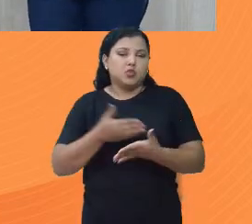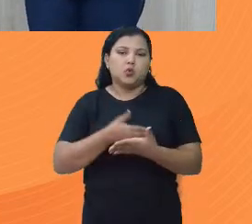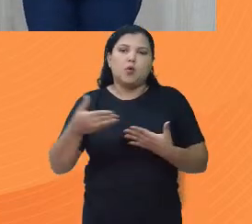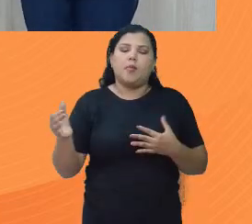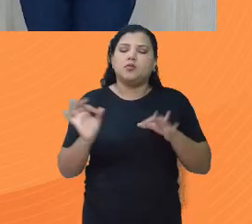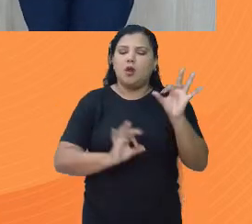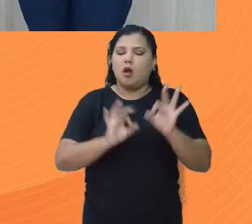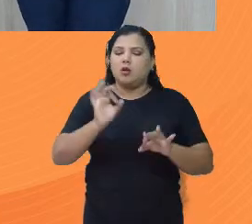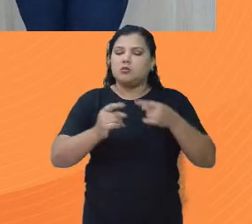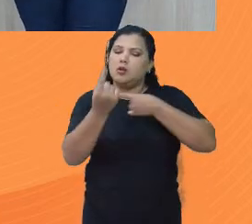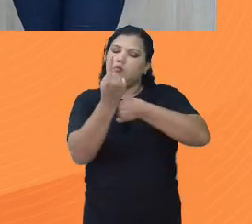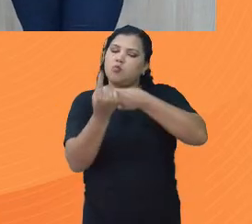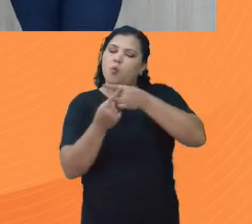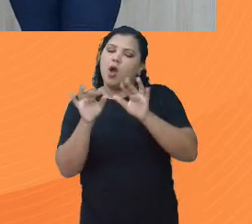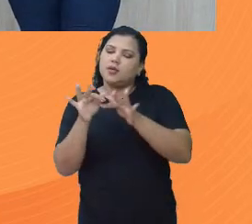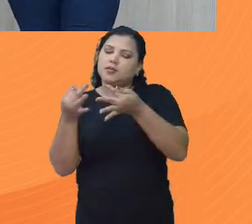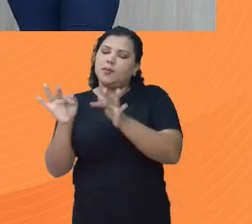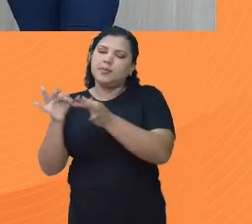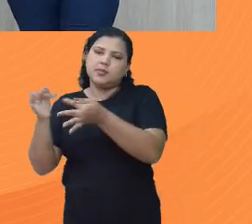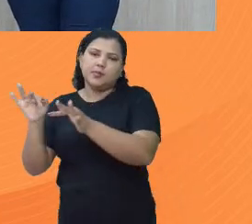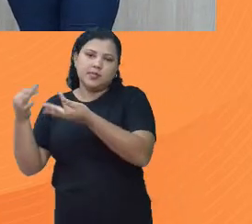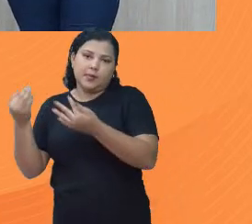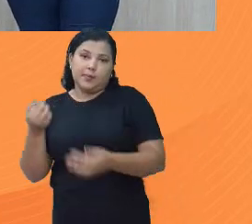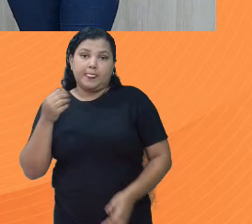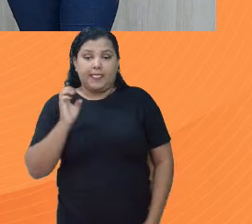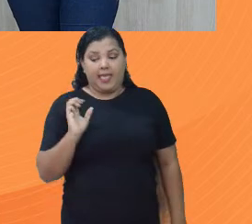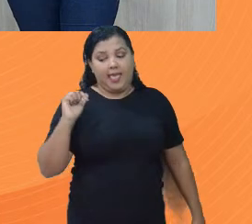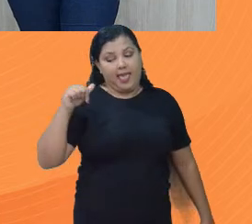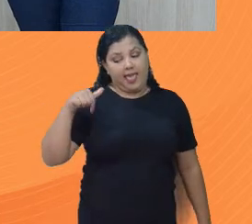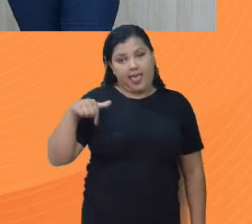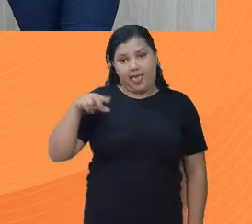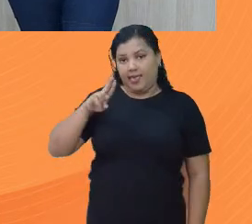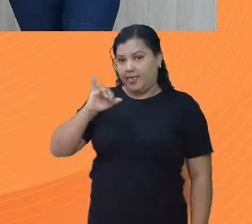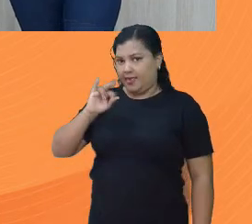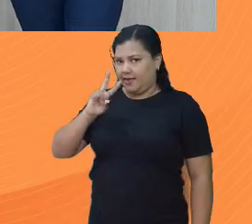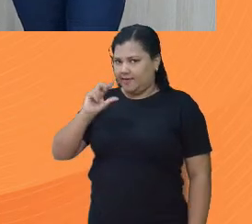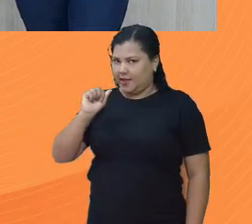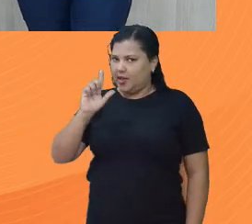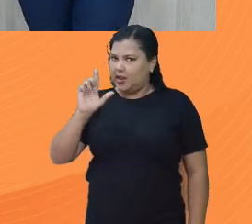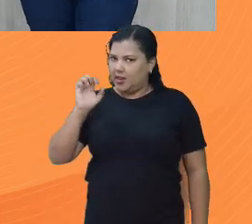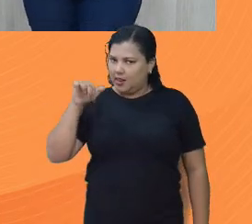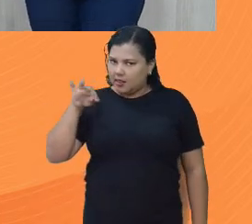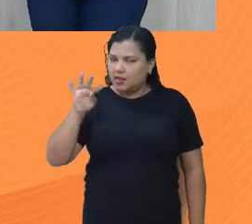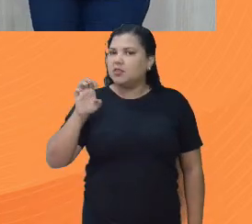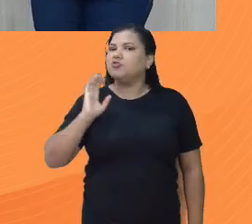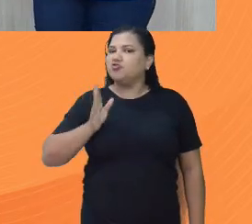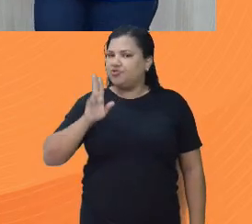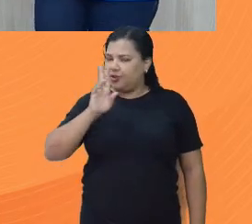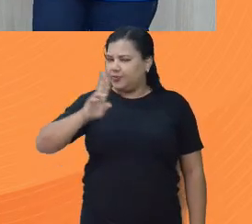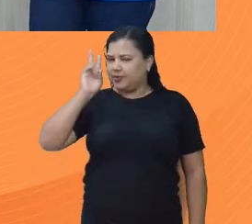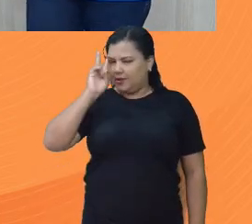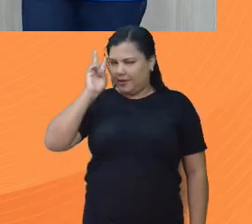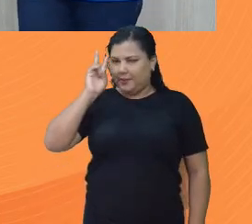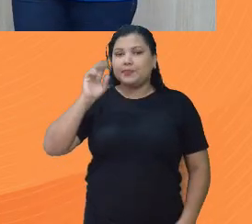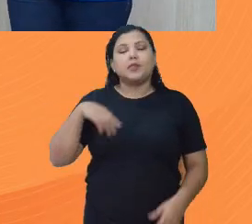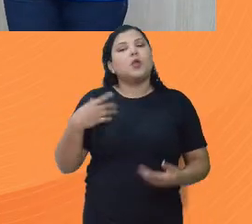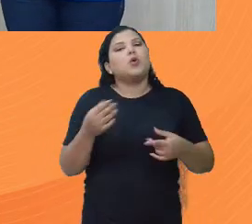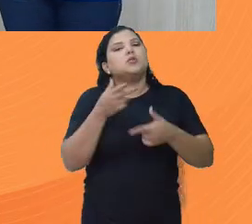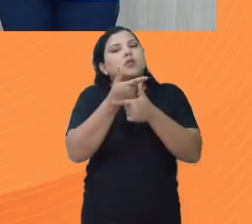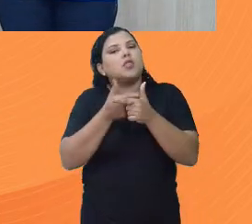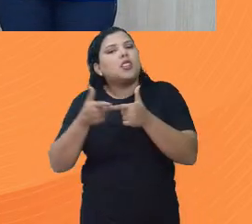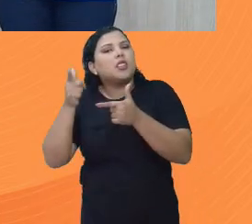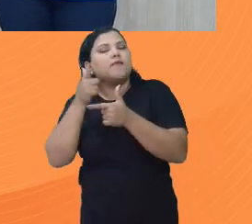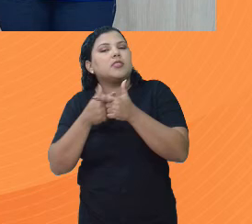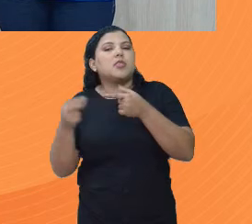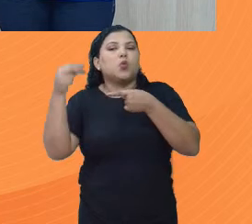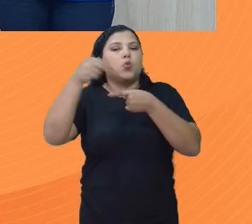a fazer aí as frações equivalentes, olha, nomes que a gente já mencionou antes, utilizando esse processo de dividir tanto